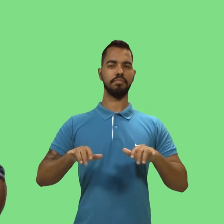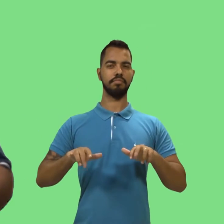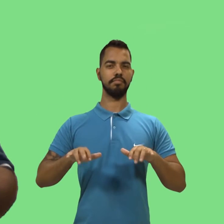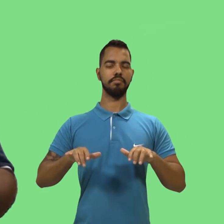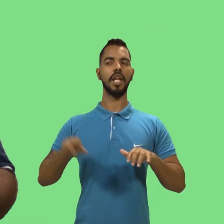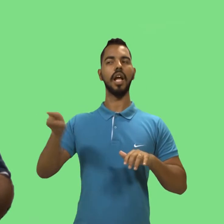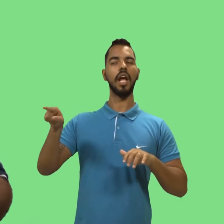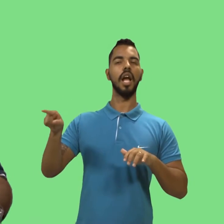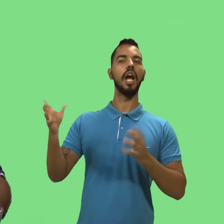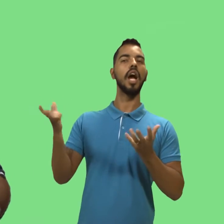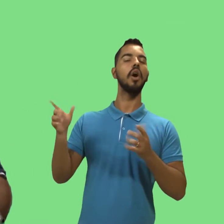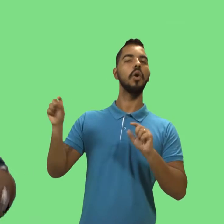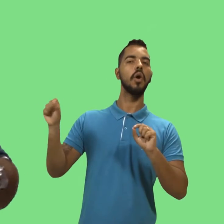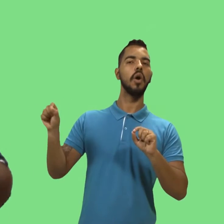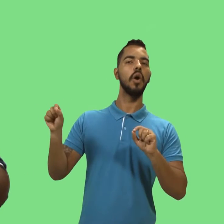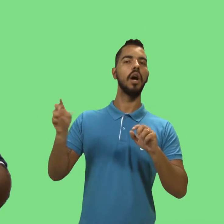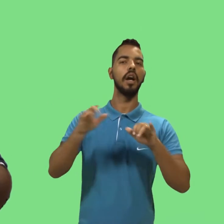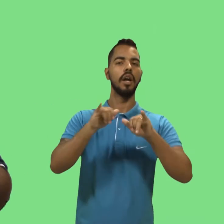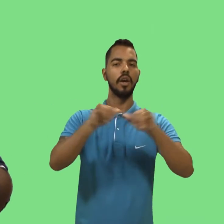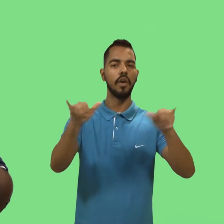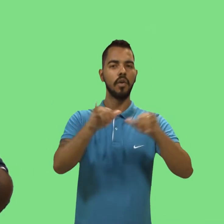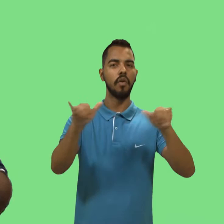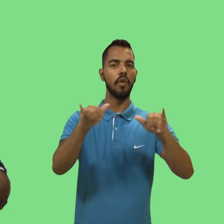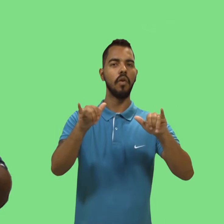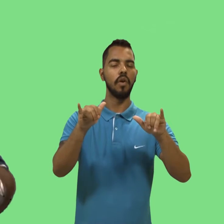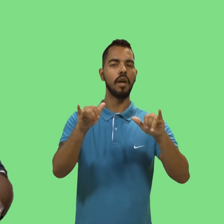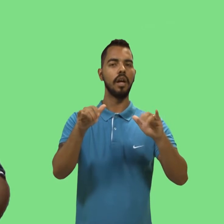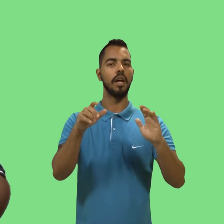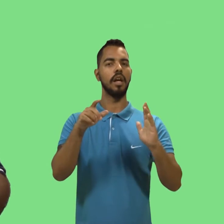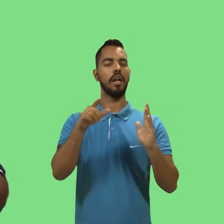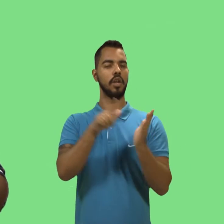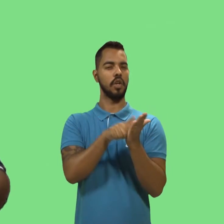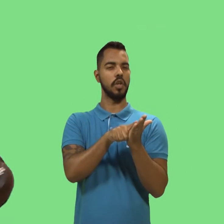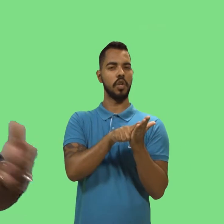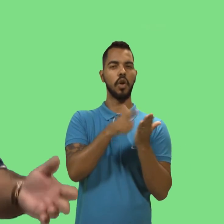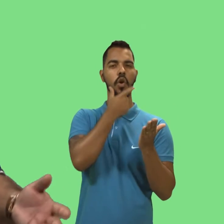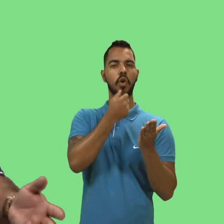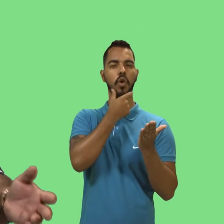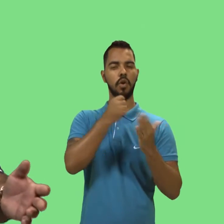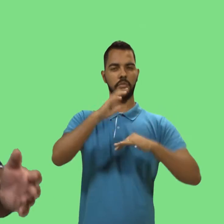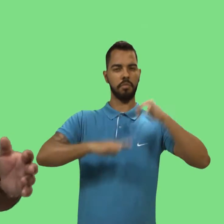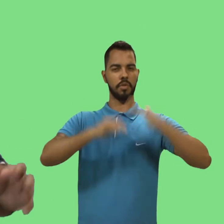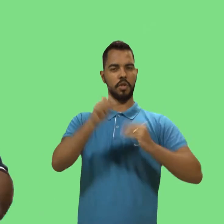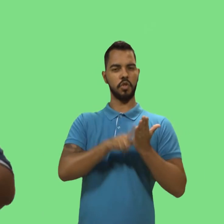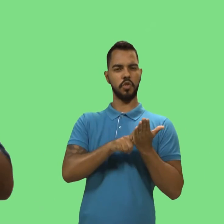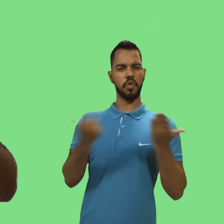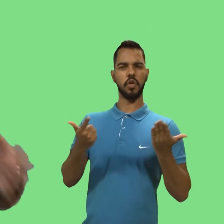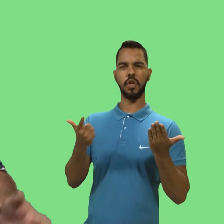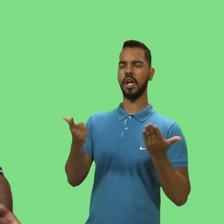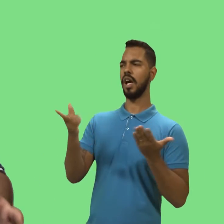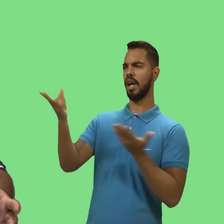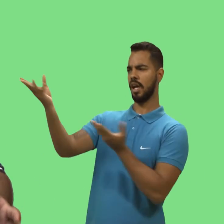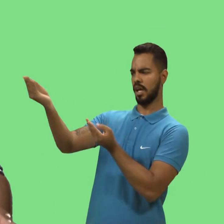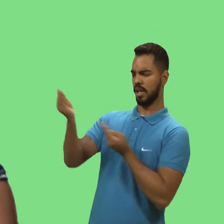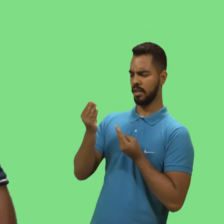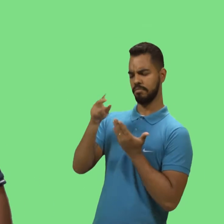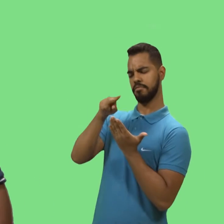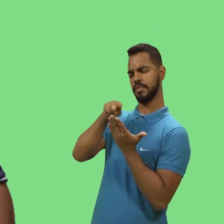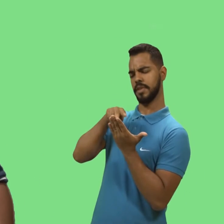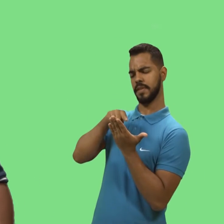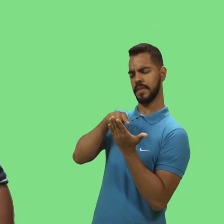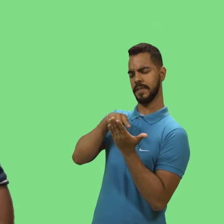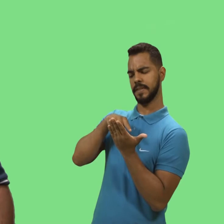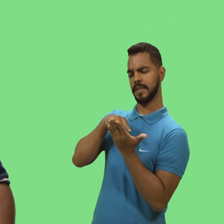é despertar o interesse do jornalista para a notícia. O jornalista, por fim, se interessado pelo assunto, vai buscar maiores detalhes